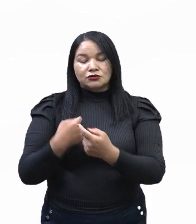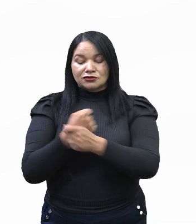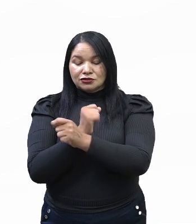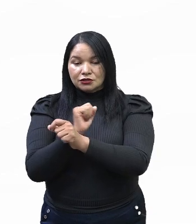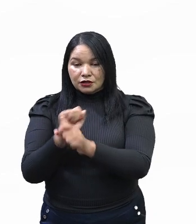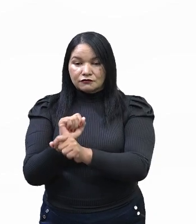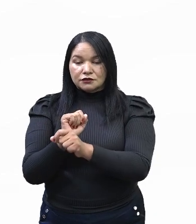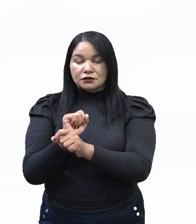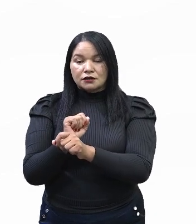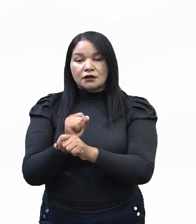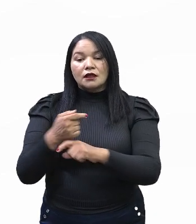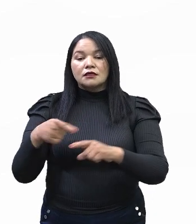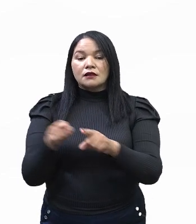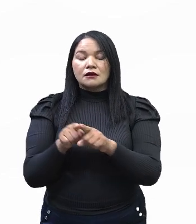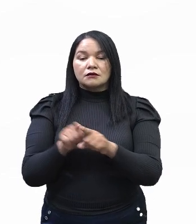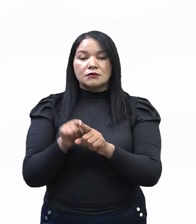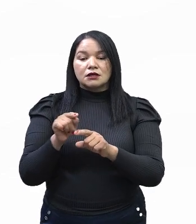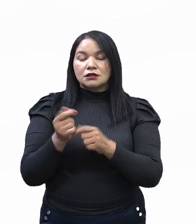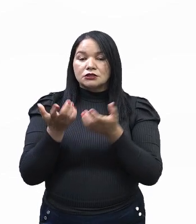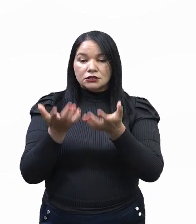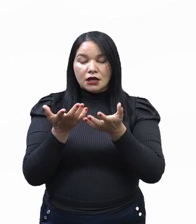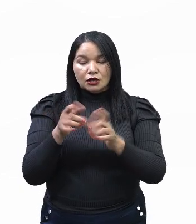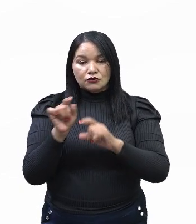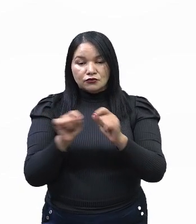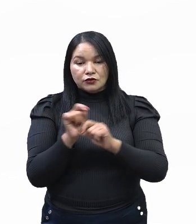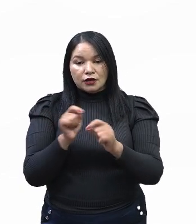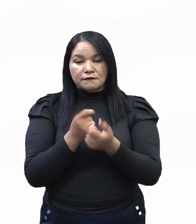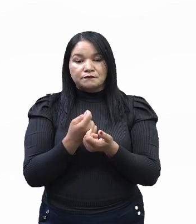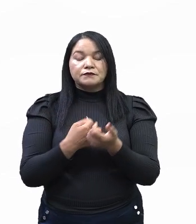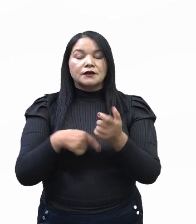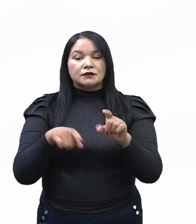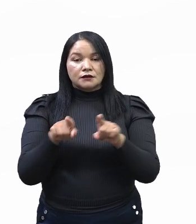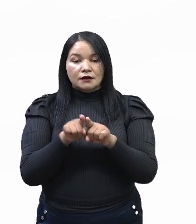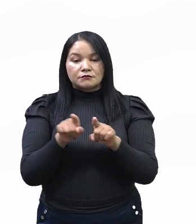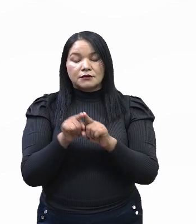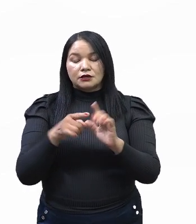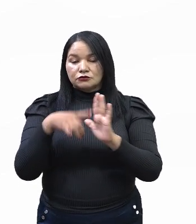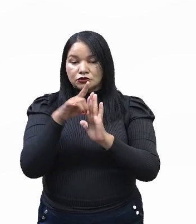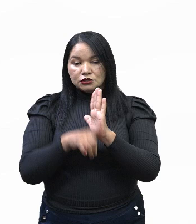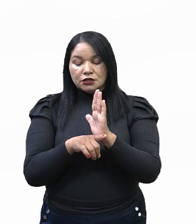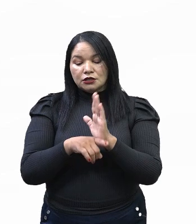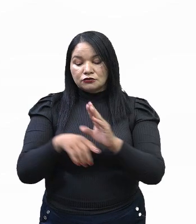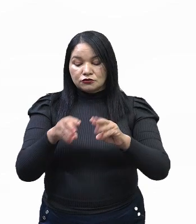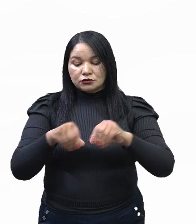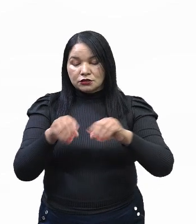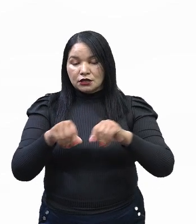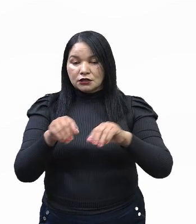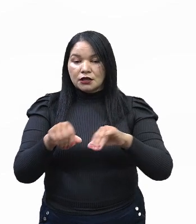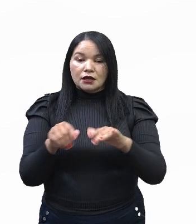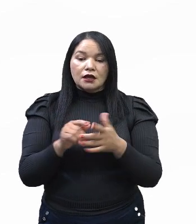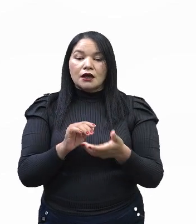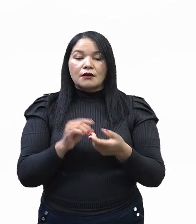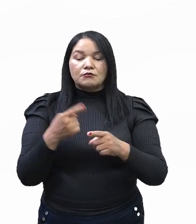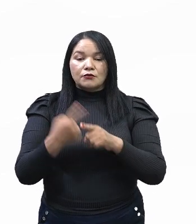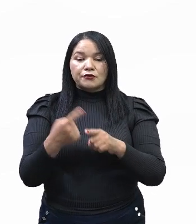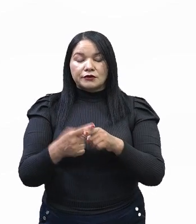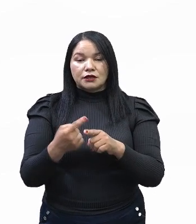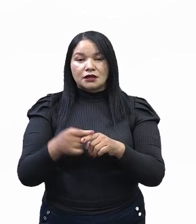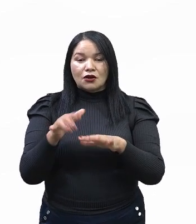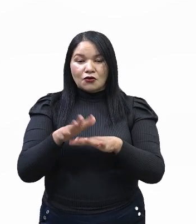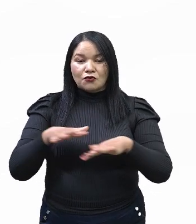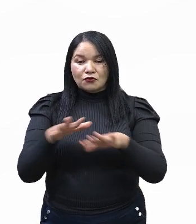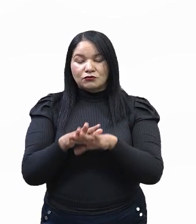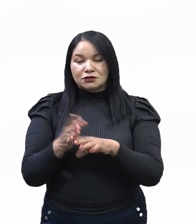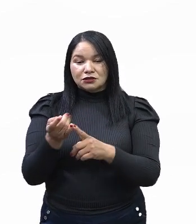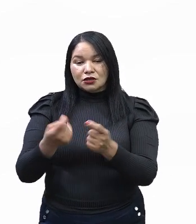escravizados. Então, eles reivindicam o reconhecimento de suas terras, muitas vezes ameaçadas pelo